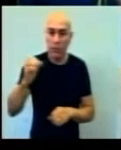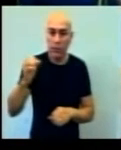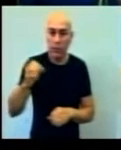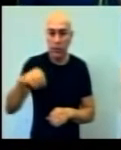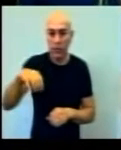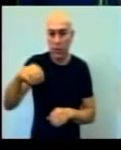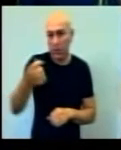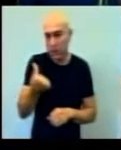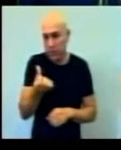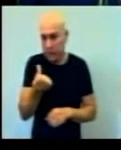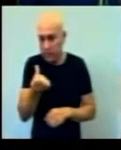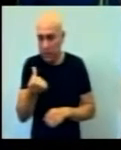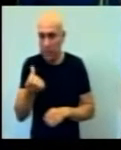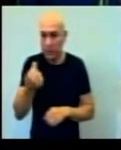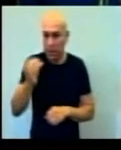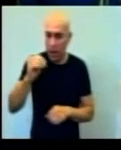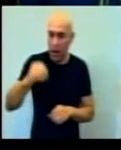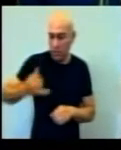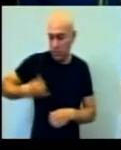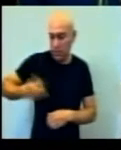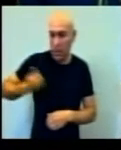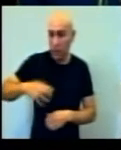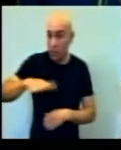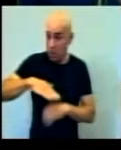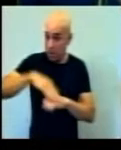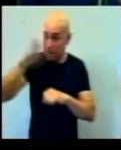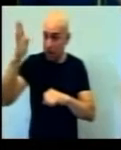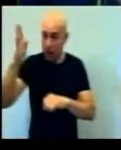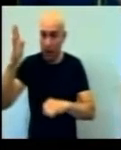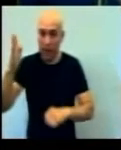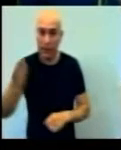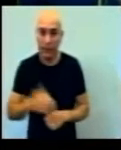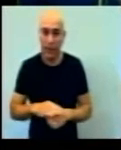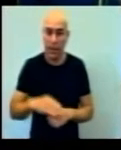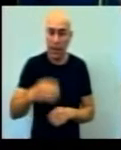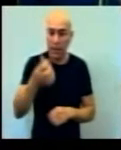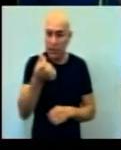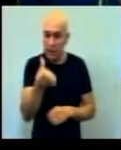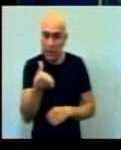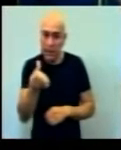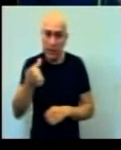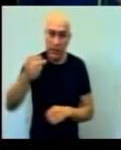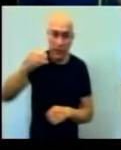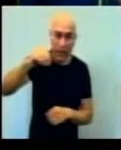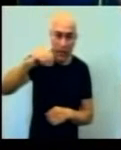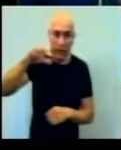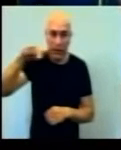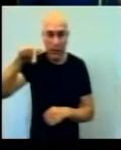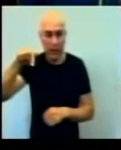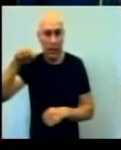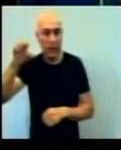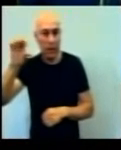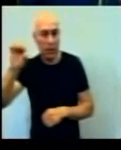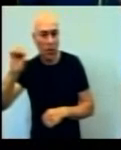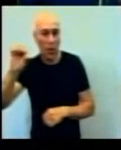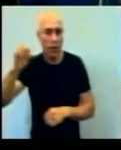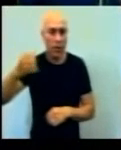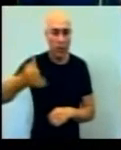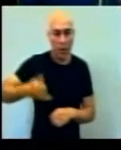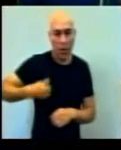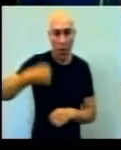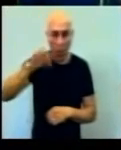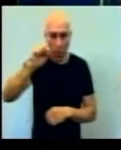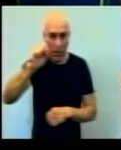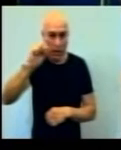e mais. Só que quando a gente dá uma estratificada nessa faixa etária de 60 a 69, 70 a 79 e 80